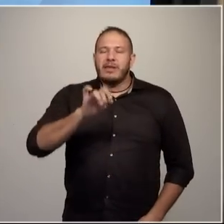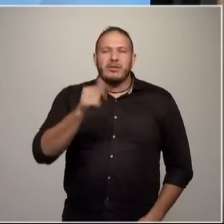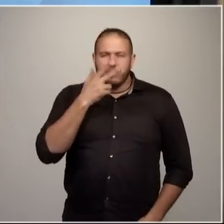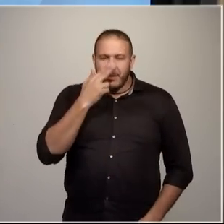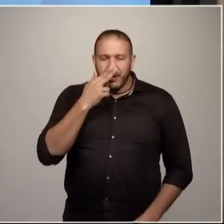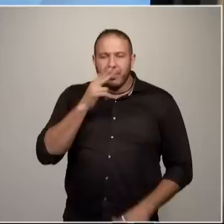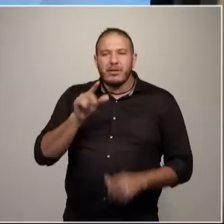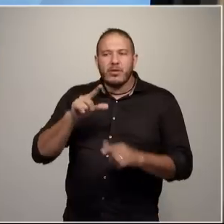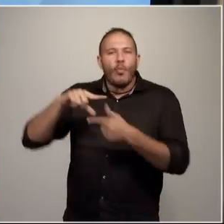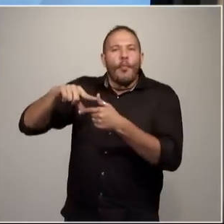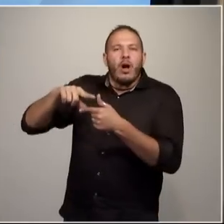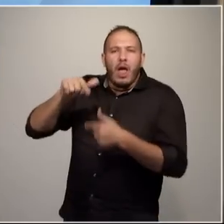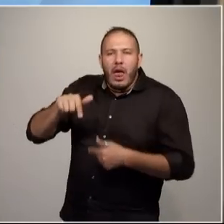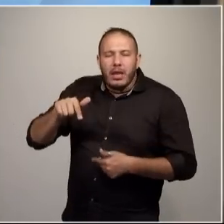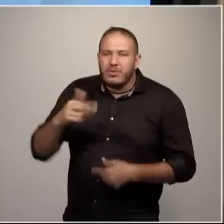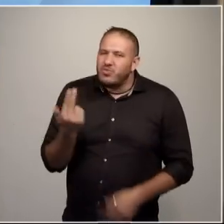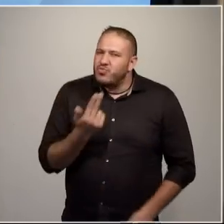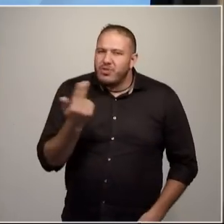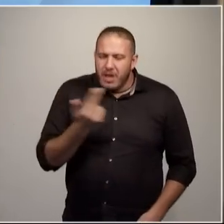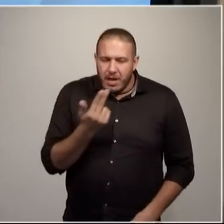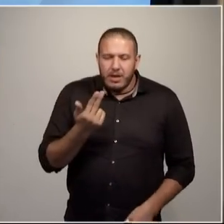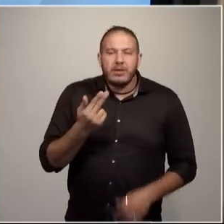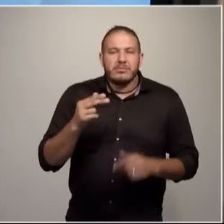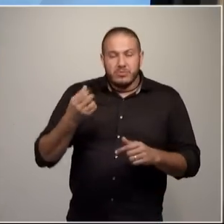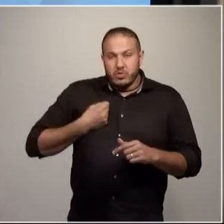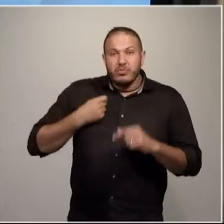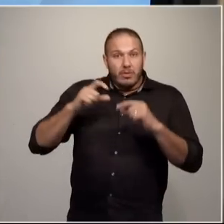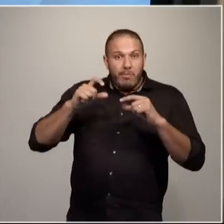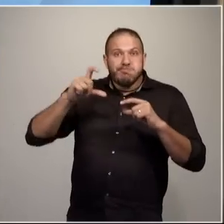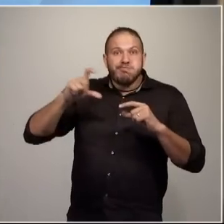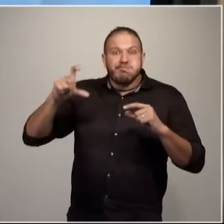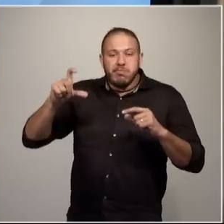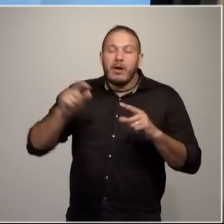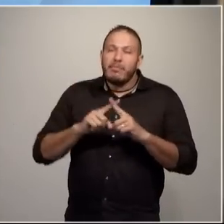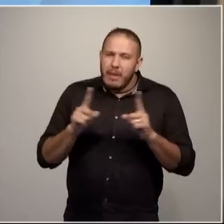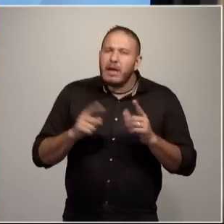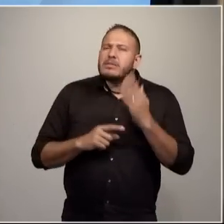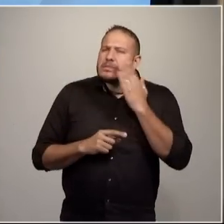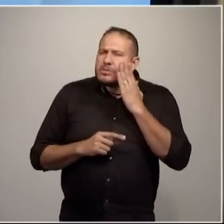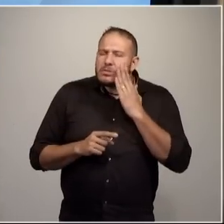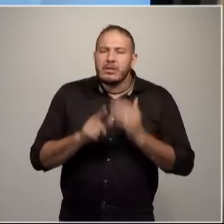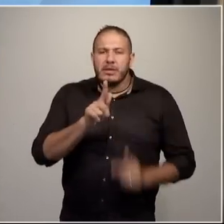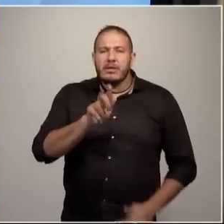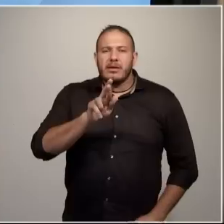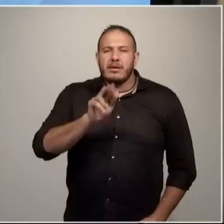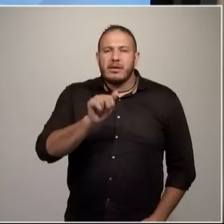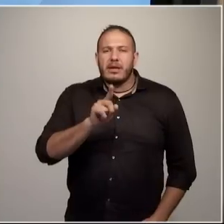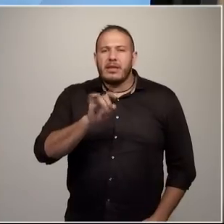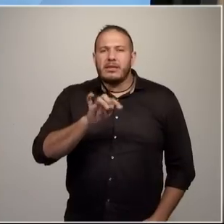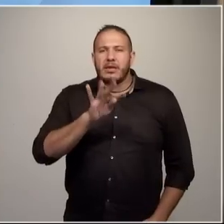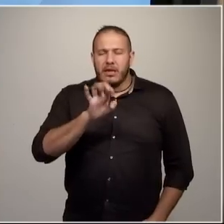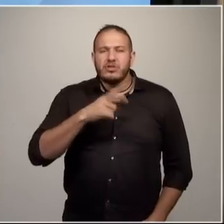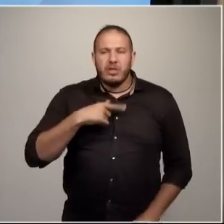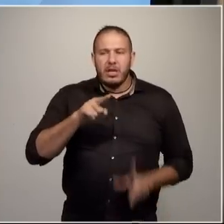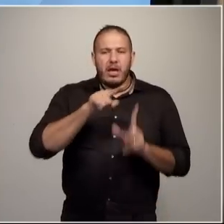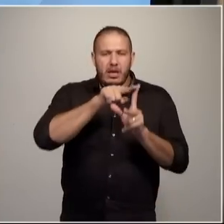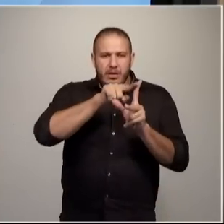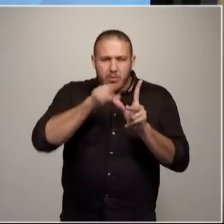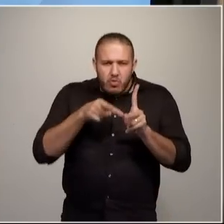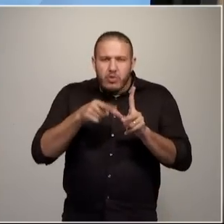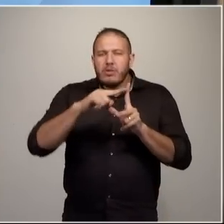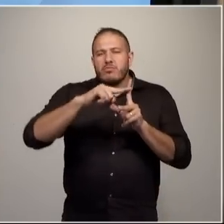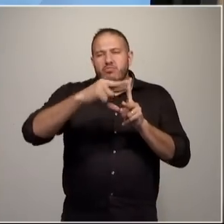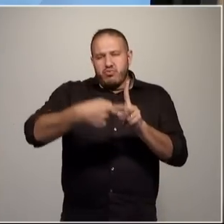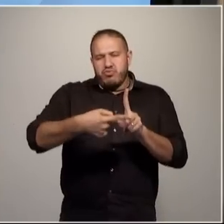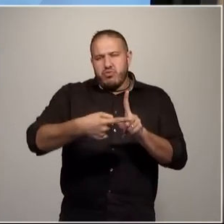curva. É uma curva dada por expoentes muito altos. Mas eu sei que o gradiente é perpendicular a essa curva. Ou